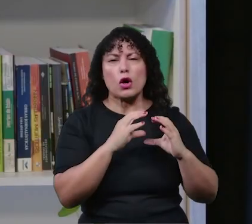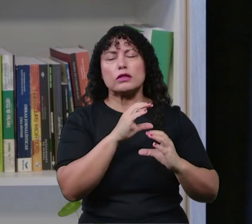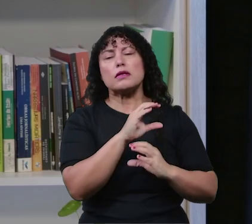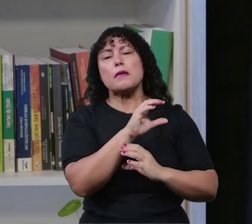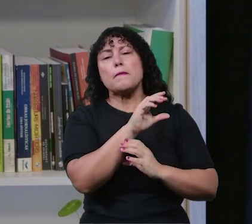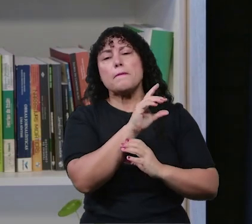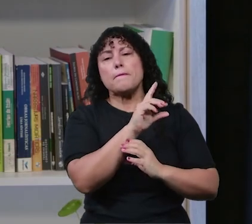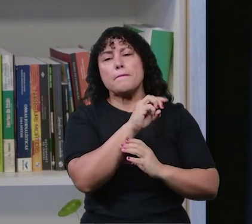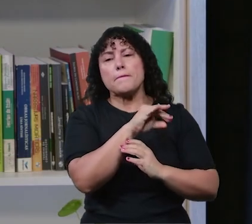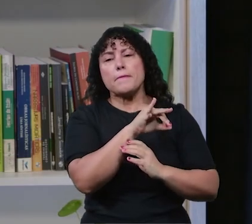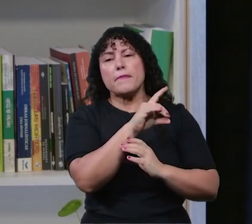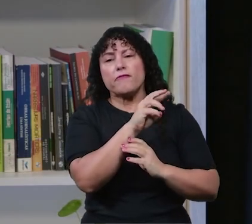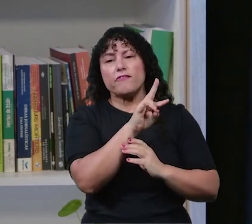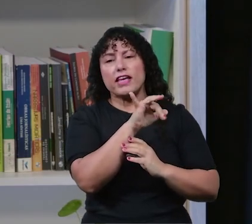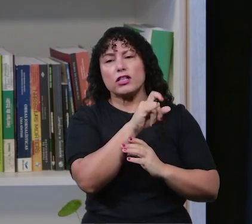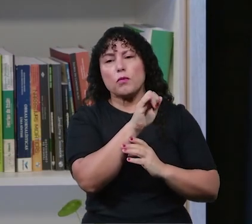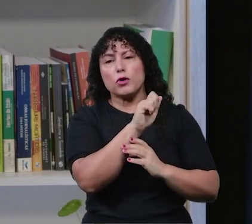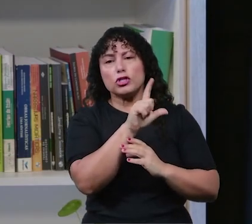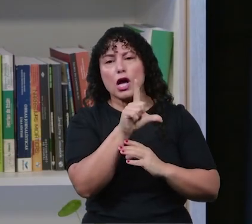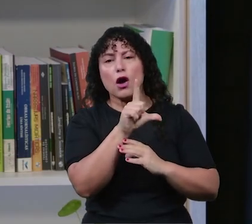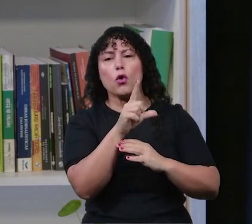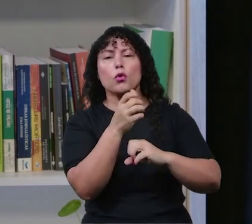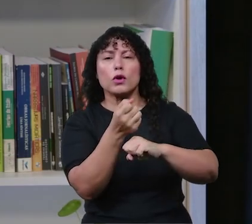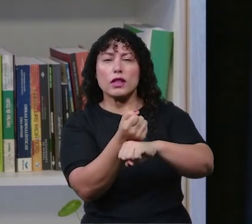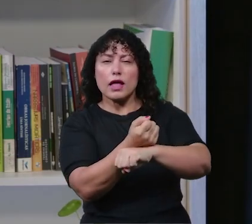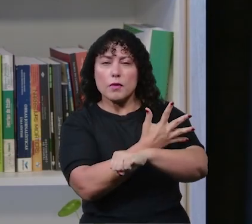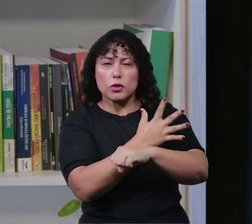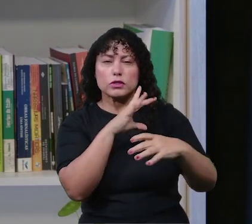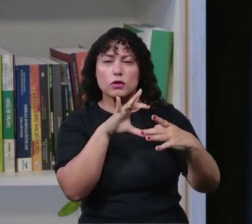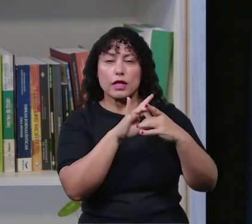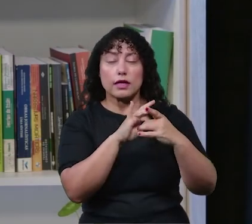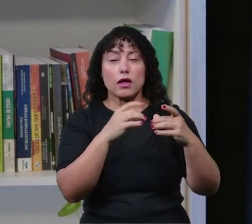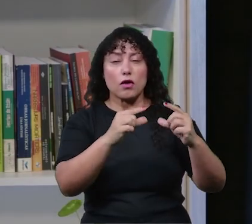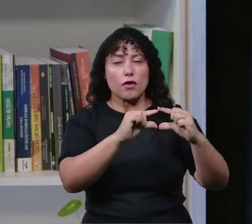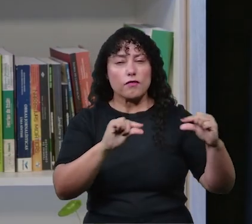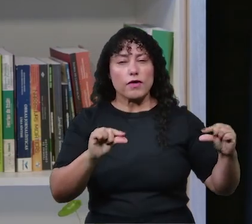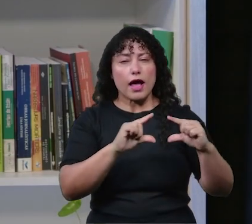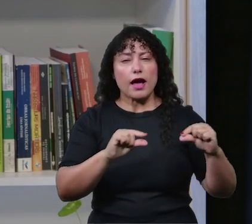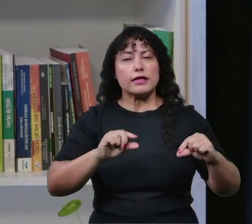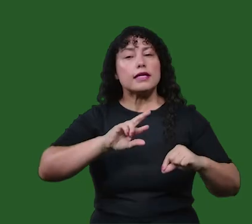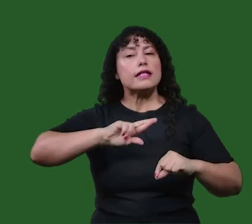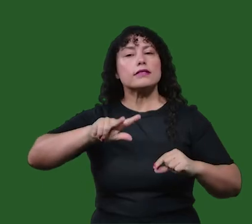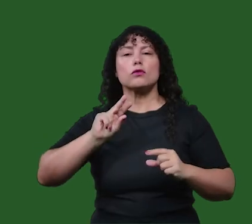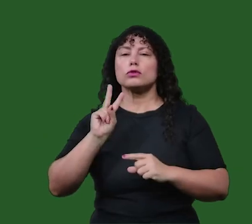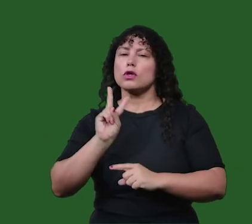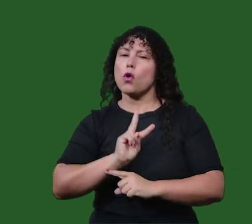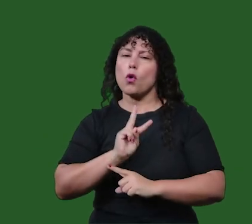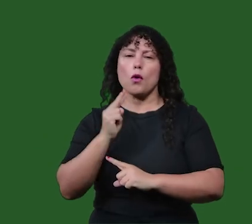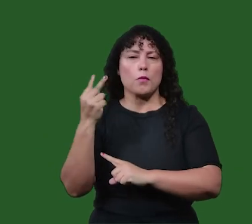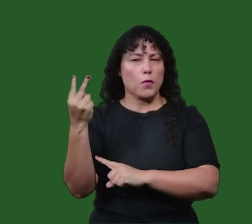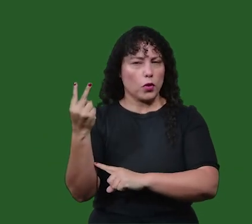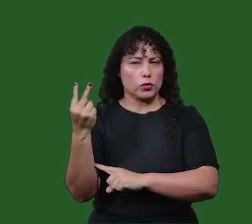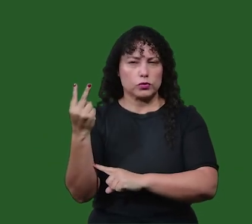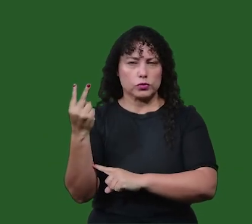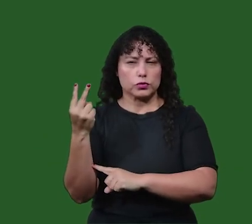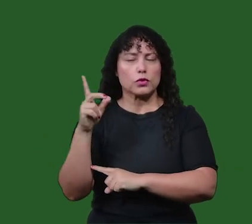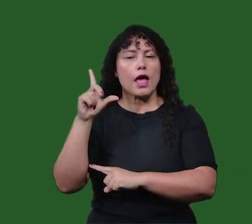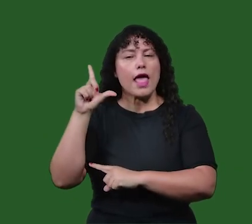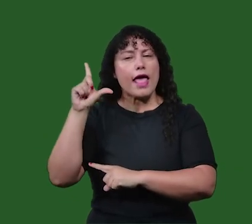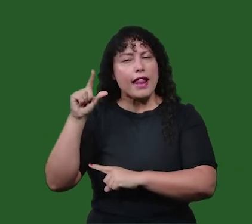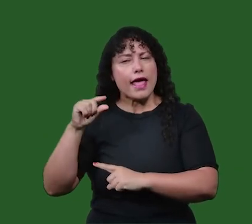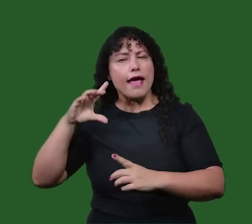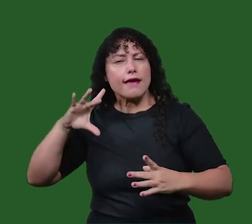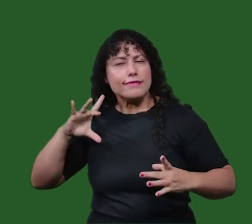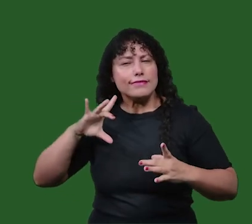que é esse dito da emoção. E embaixo eu coloquei uma frase-chave, vamos dar uma olhada? Eles não são opostos, gente. Eles